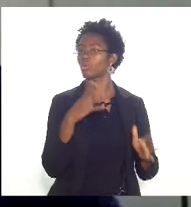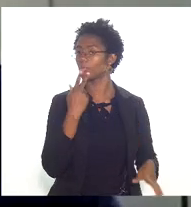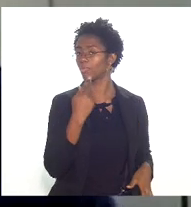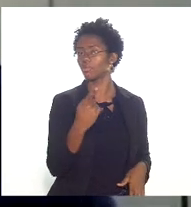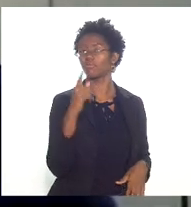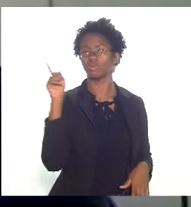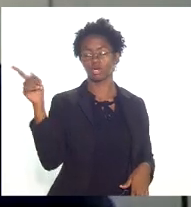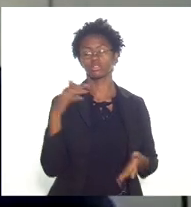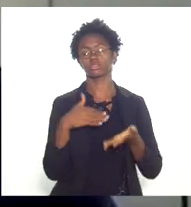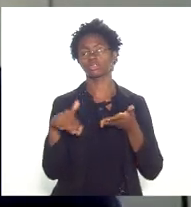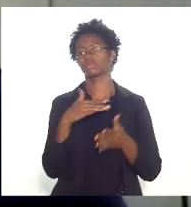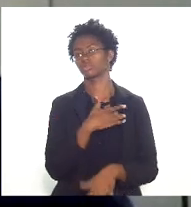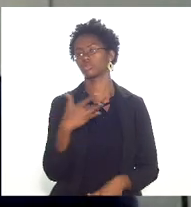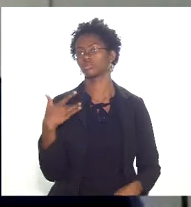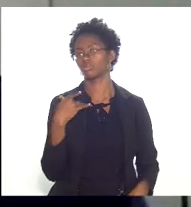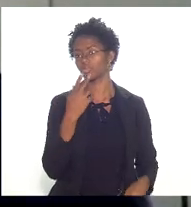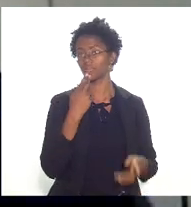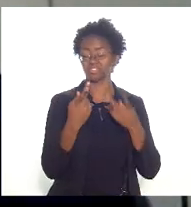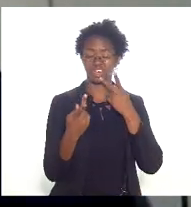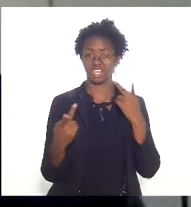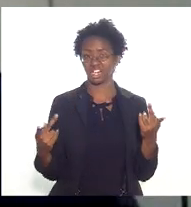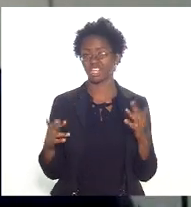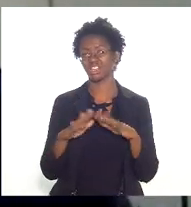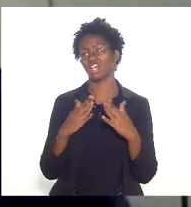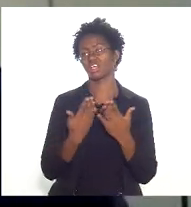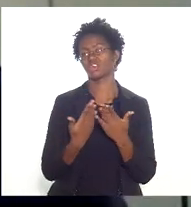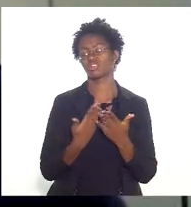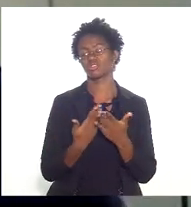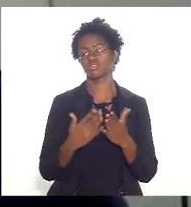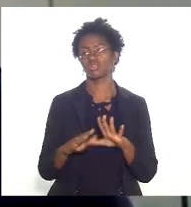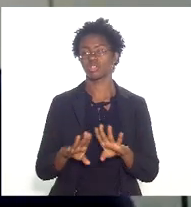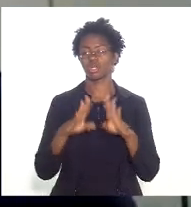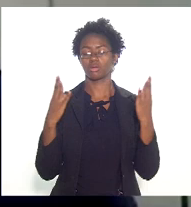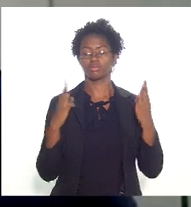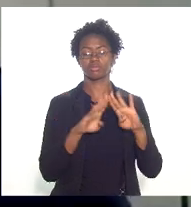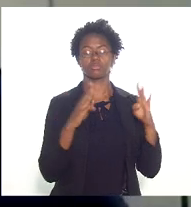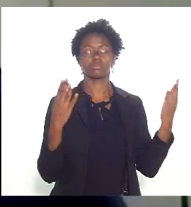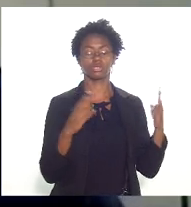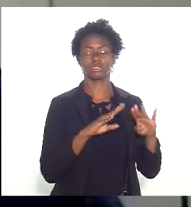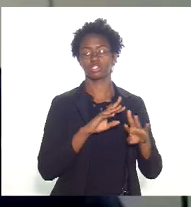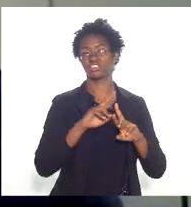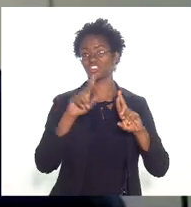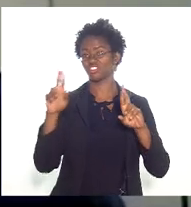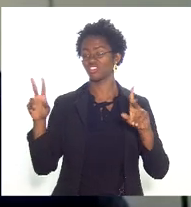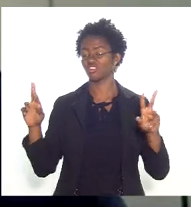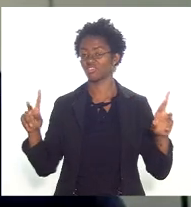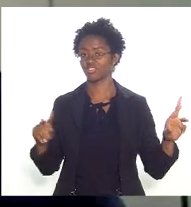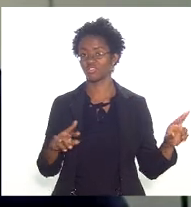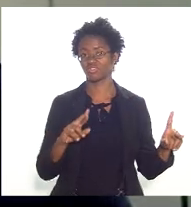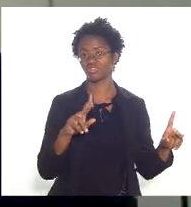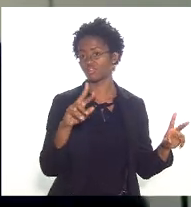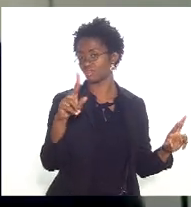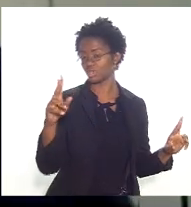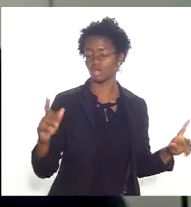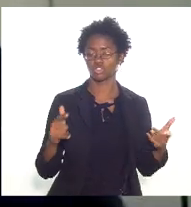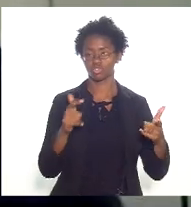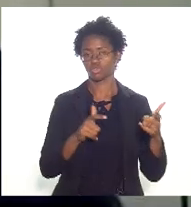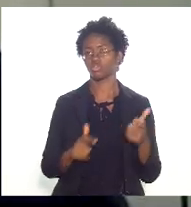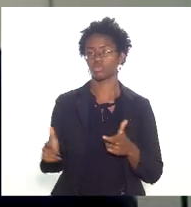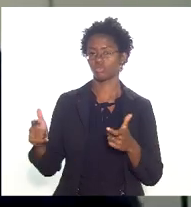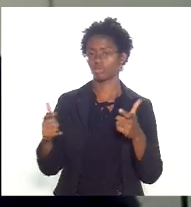as condições de funcionamento das escolas mais diferentes bandeiras de portanto nas diferentes condições de Contagem